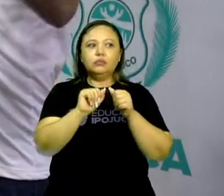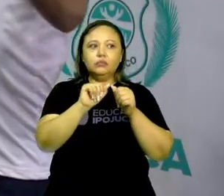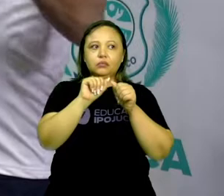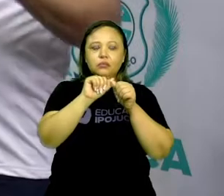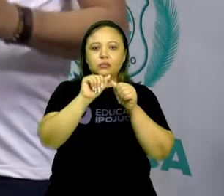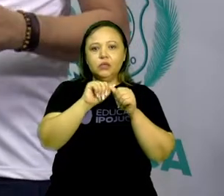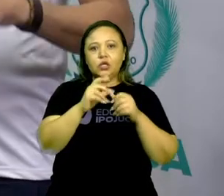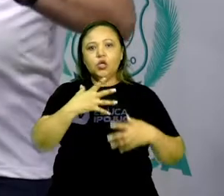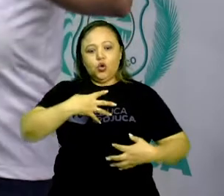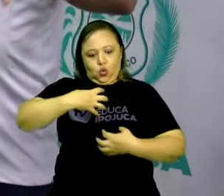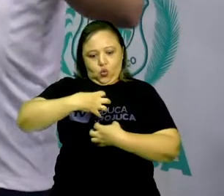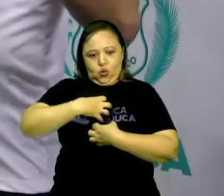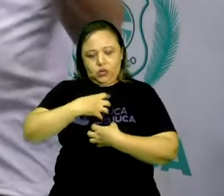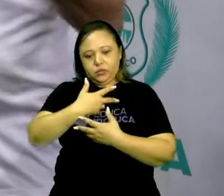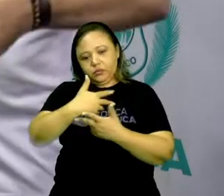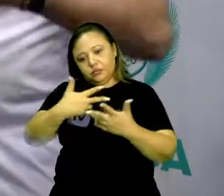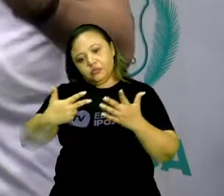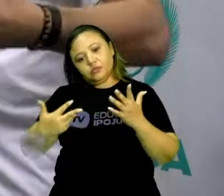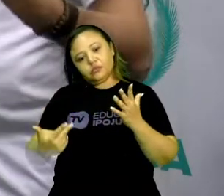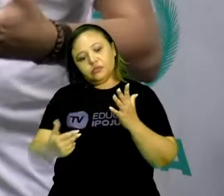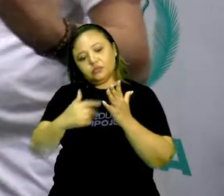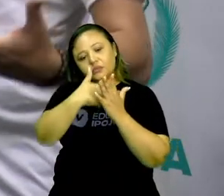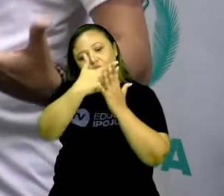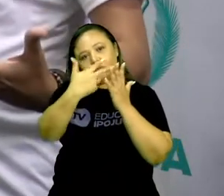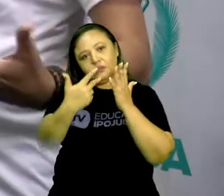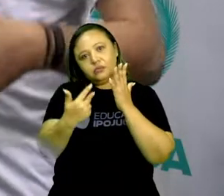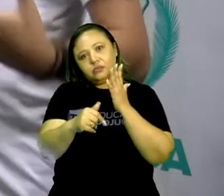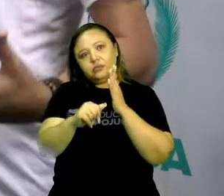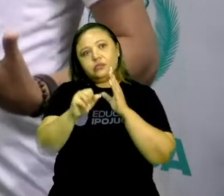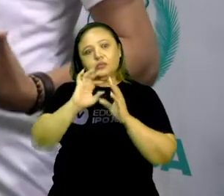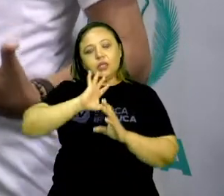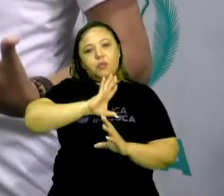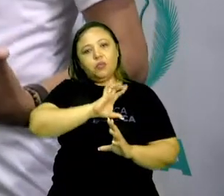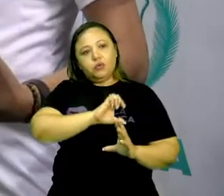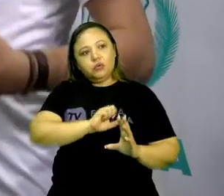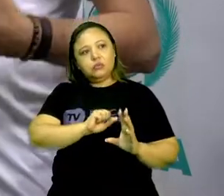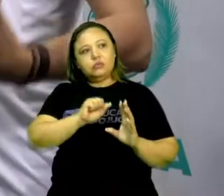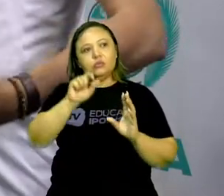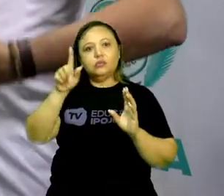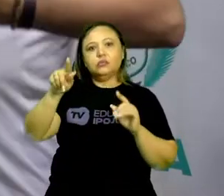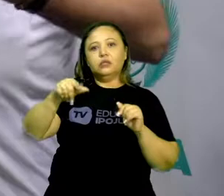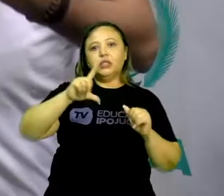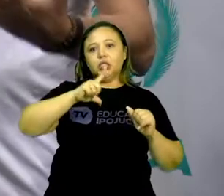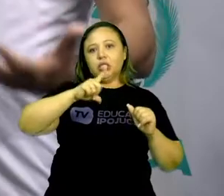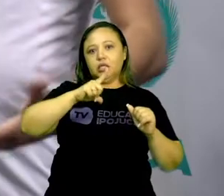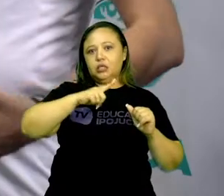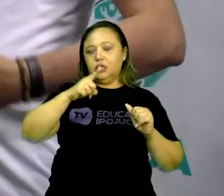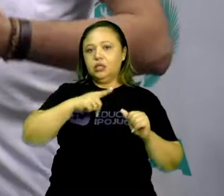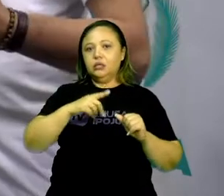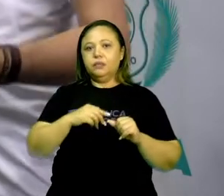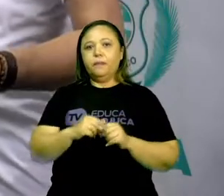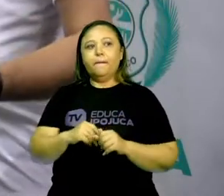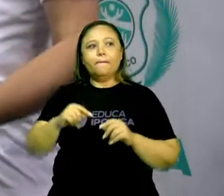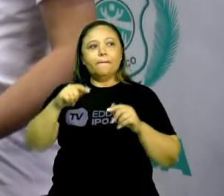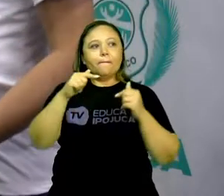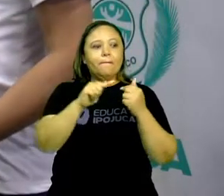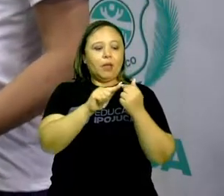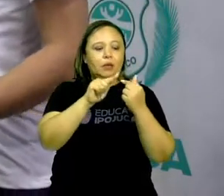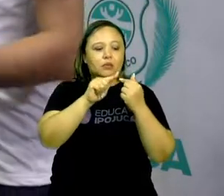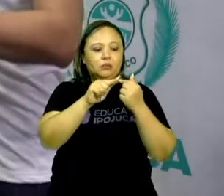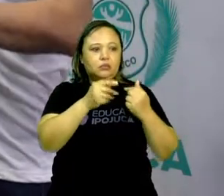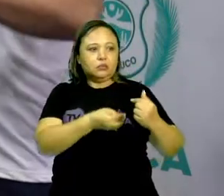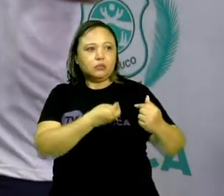Reafirmação de qualidades morais. Eles reafirmam muito a qualidade moral. É importante ter a moral da história, aquela coisa